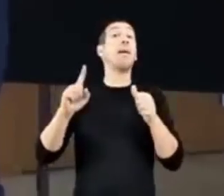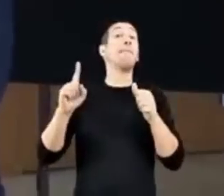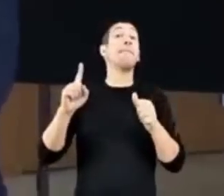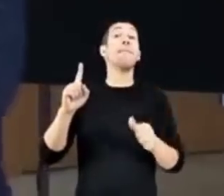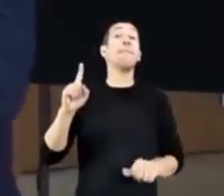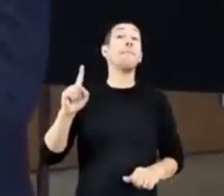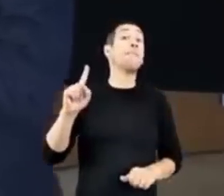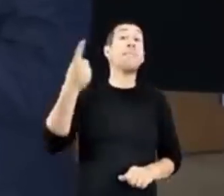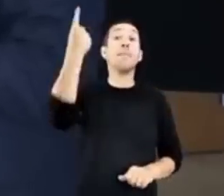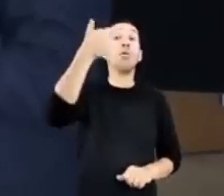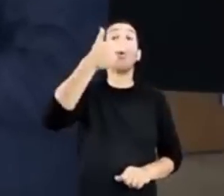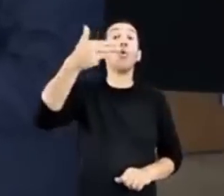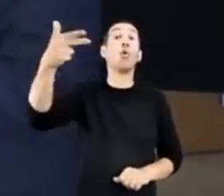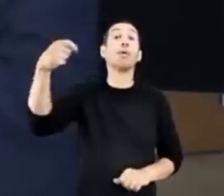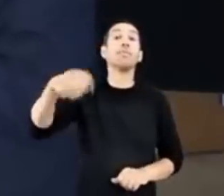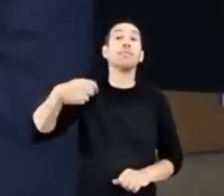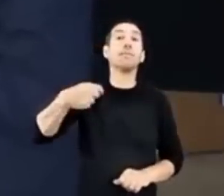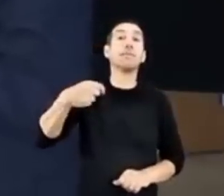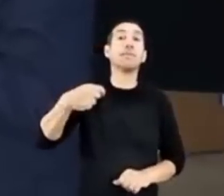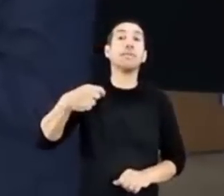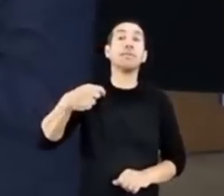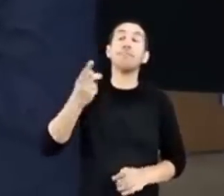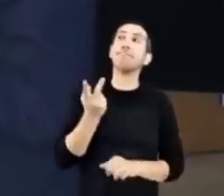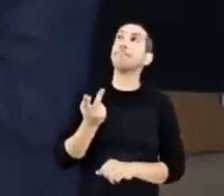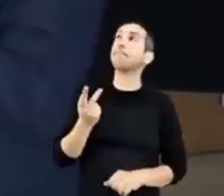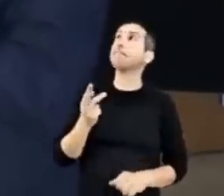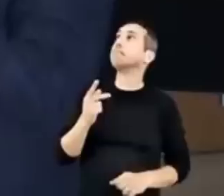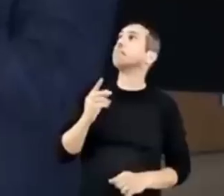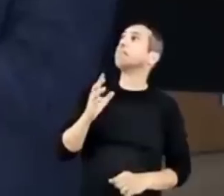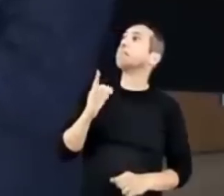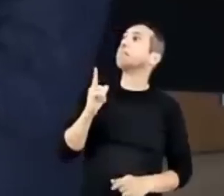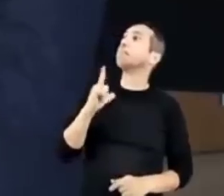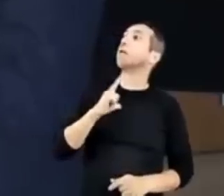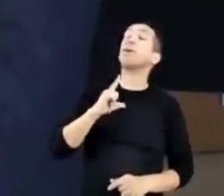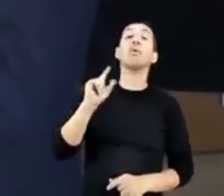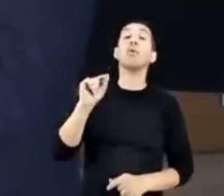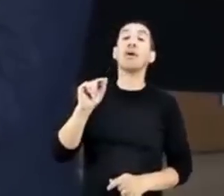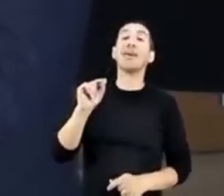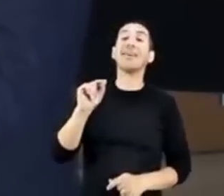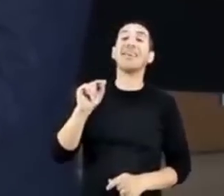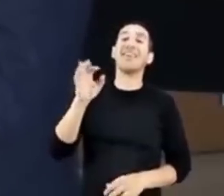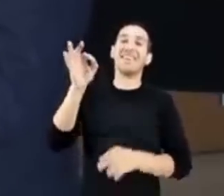EA sua justiça e todas estas coisas vos serão acrescentadas